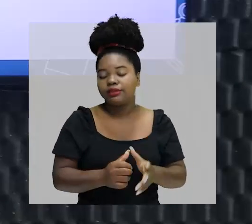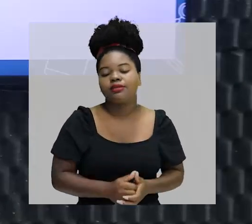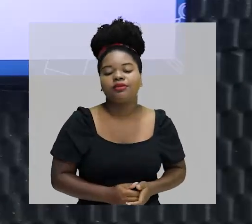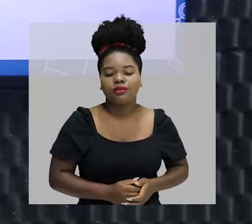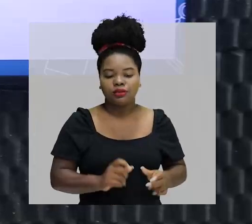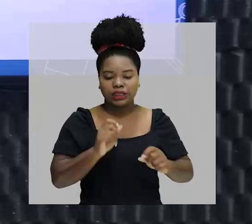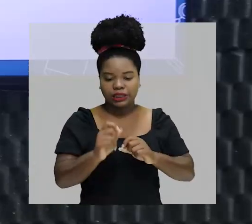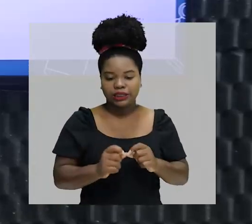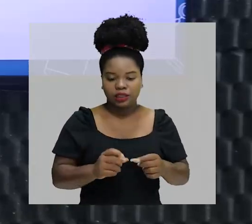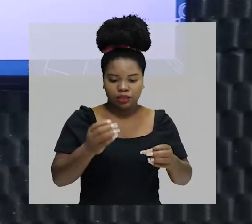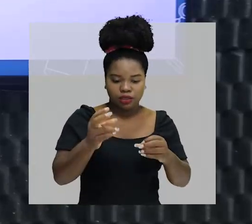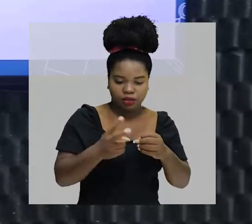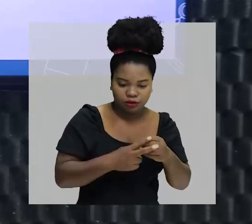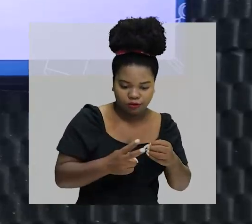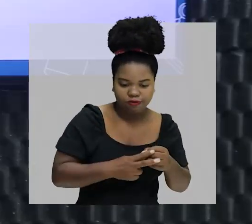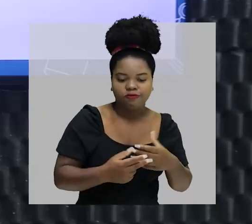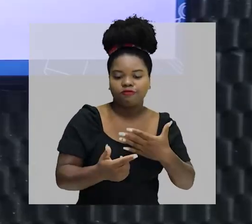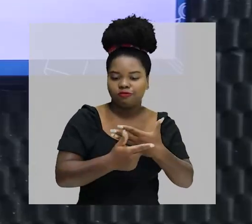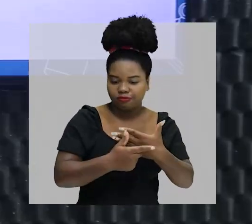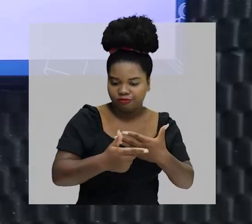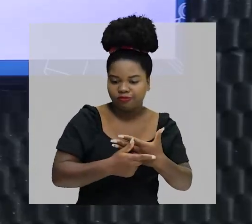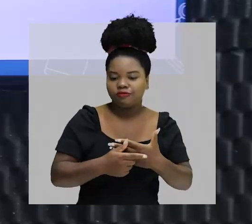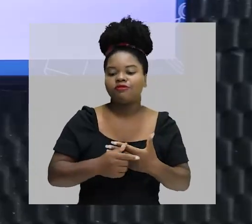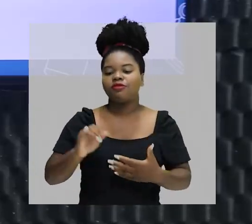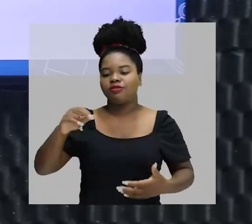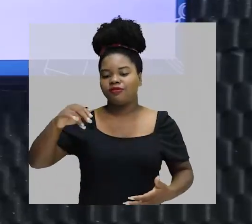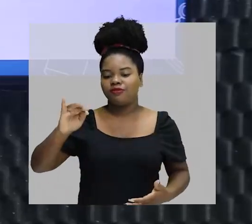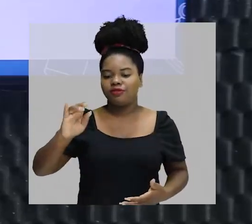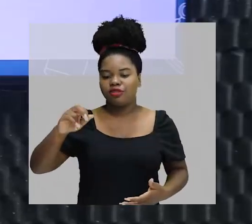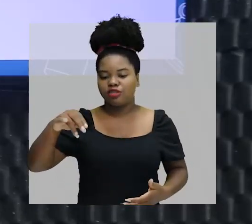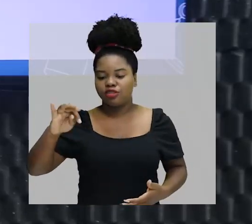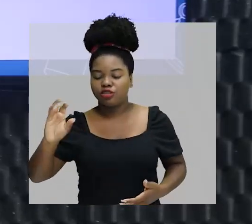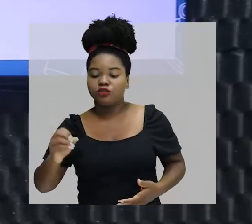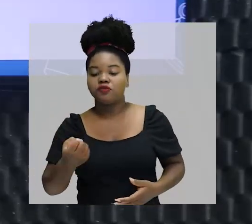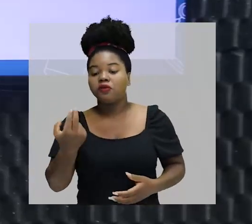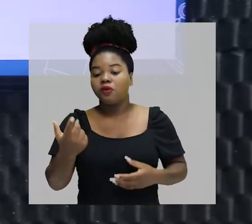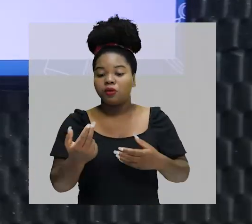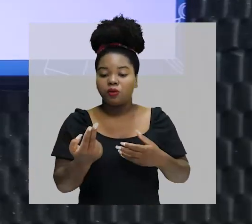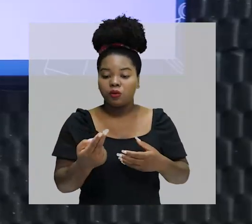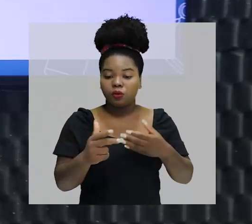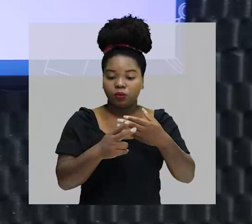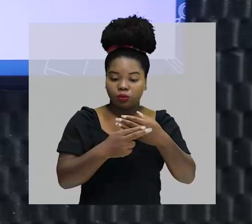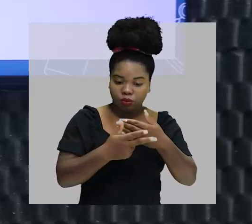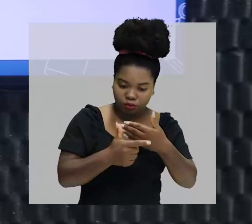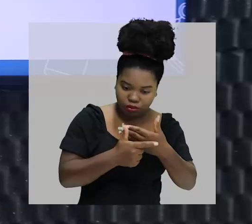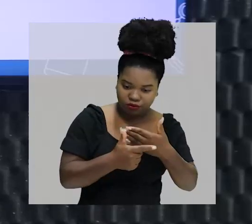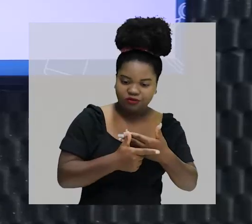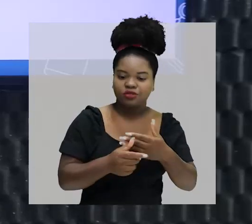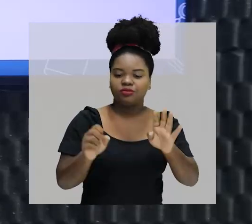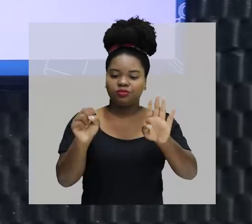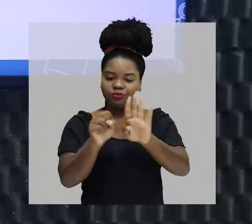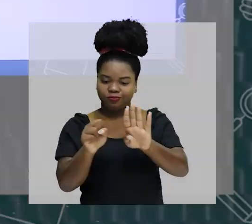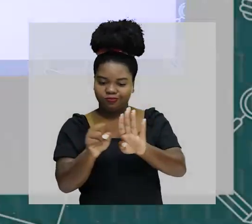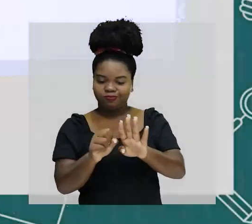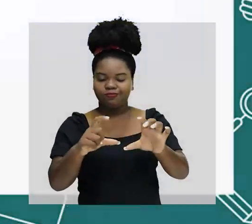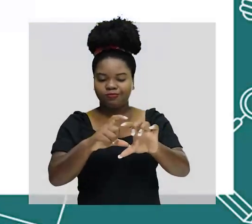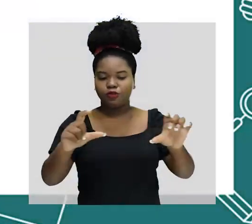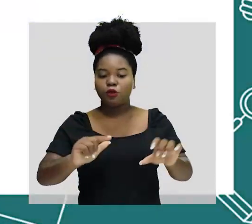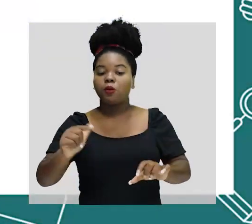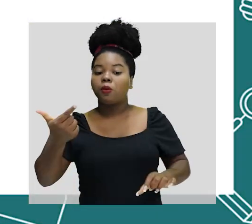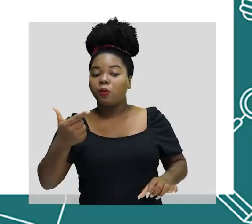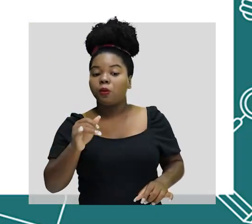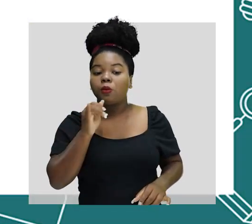É justamente o verbo na função de infinitivo ou na função de substantivo da frase. Um